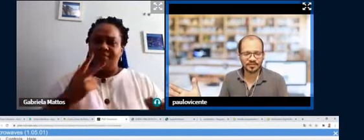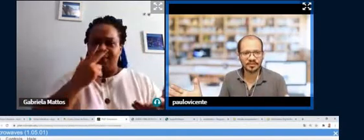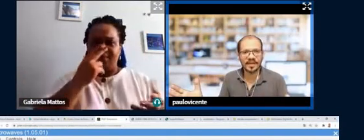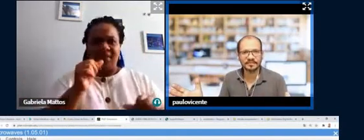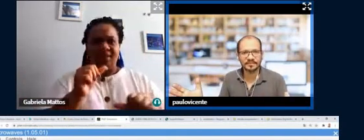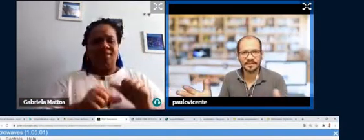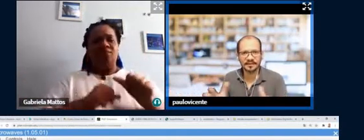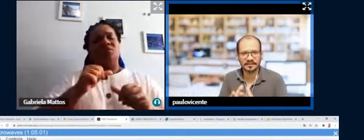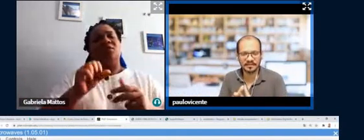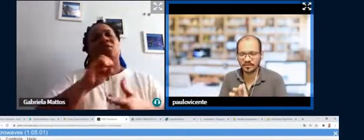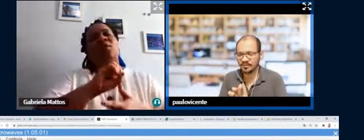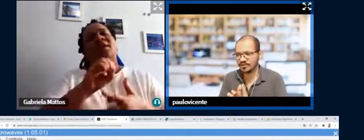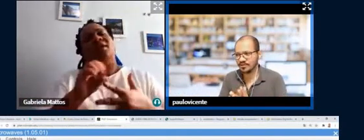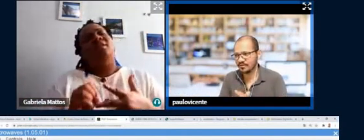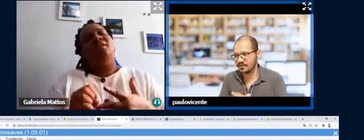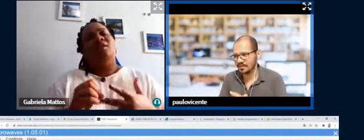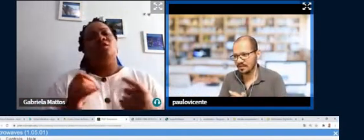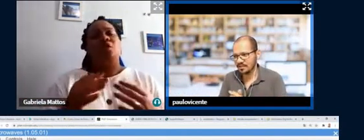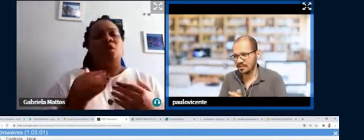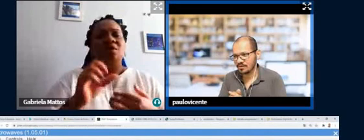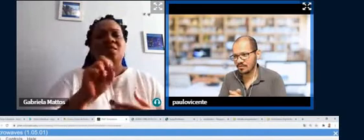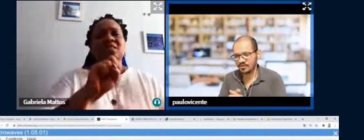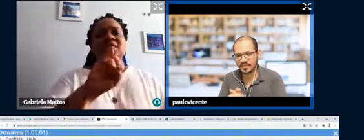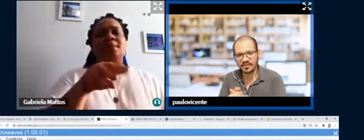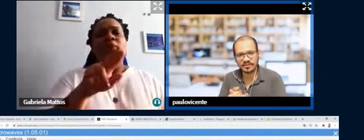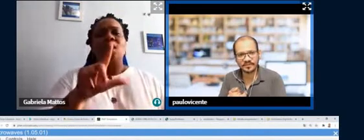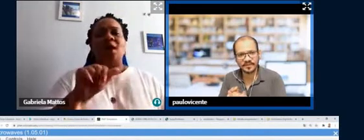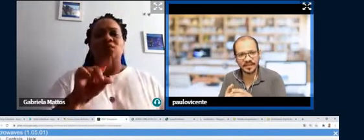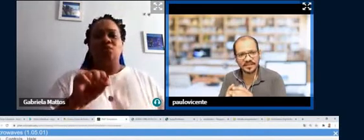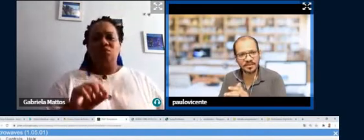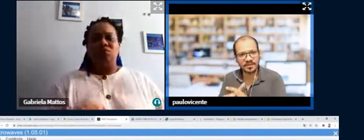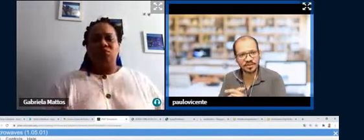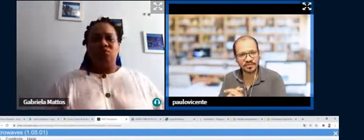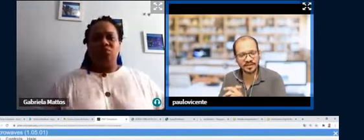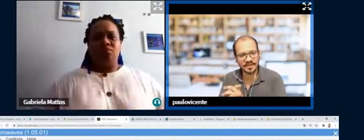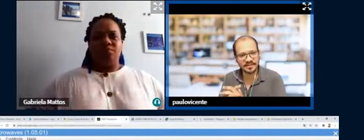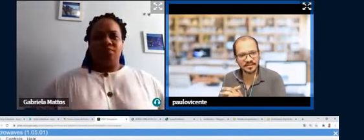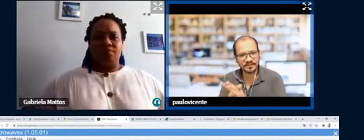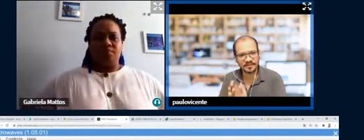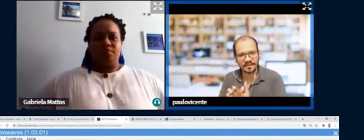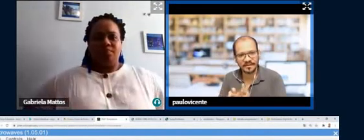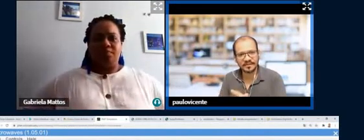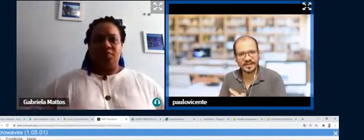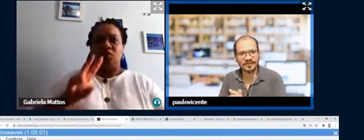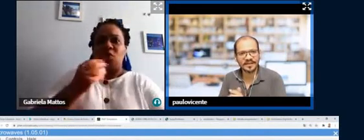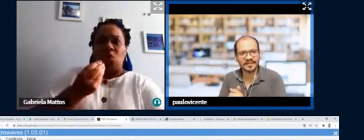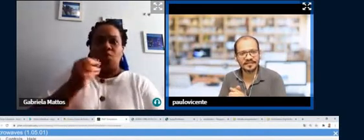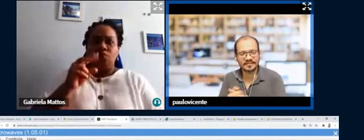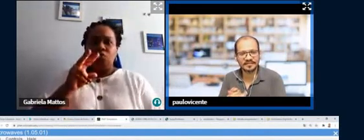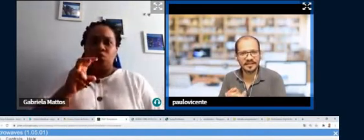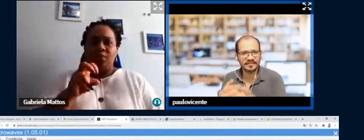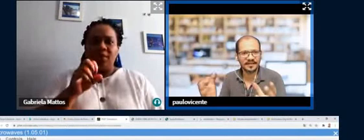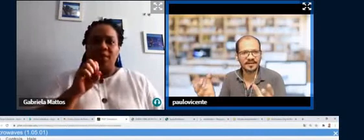grande vestibular, né? Então, o objetivo, de acordo com um certo ex-ministro da Educação, Não é que o